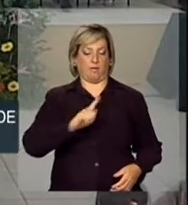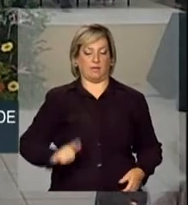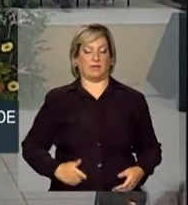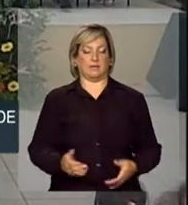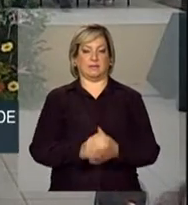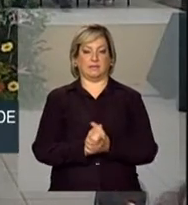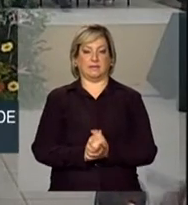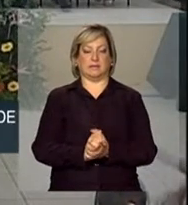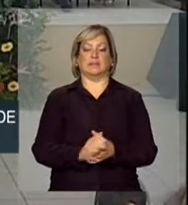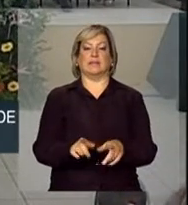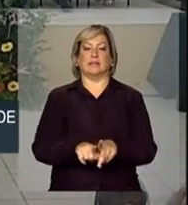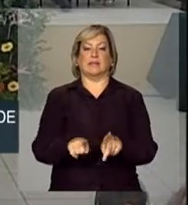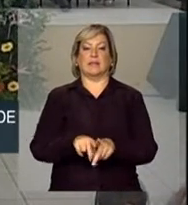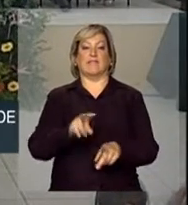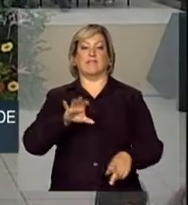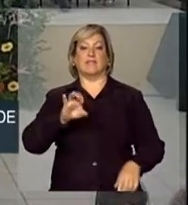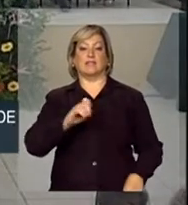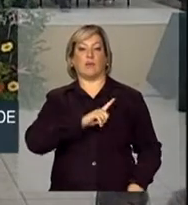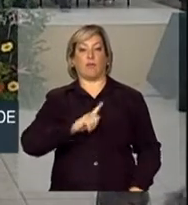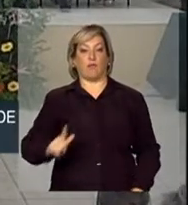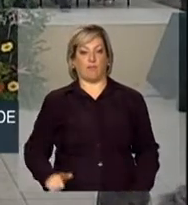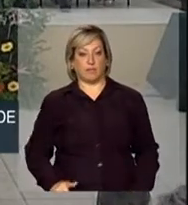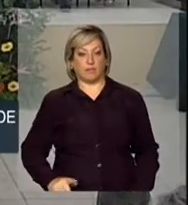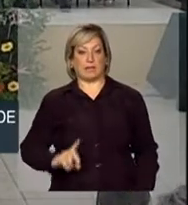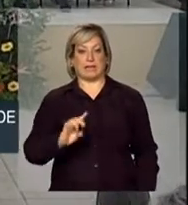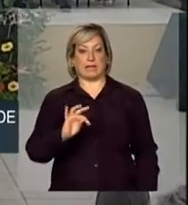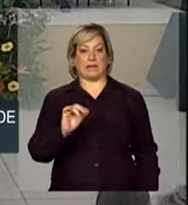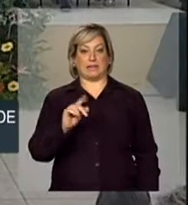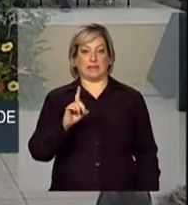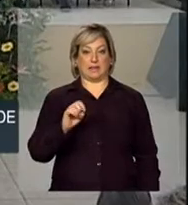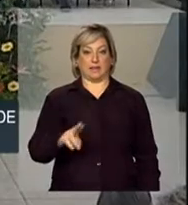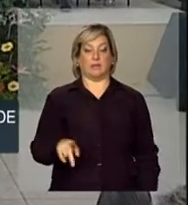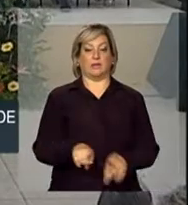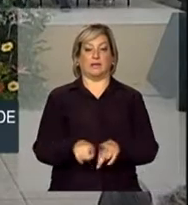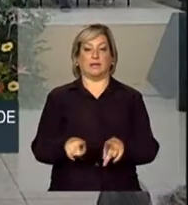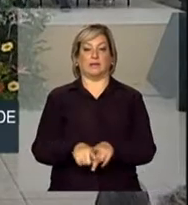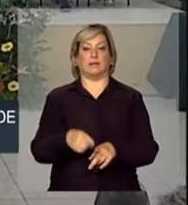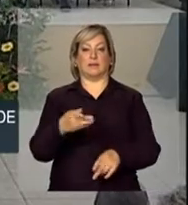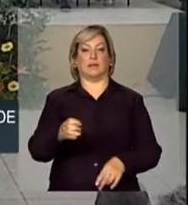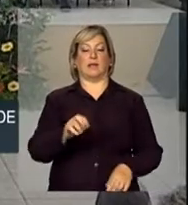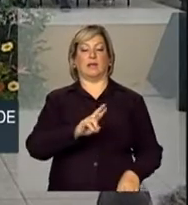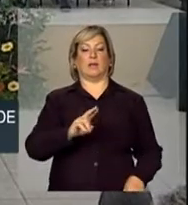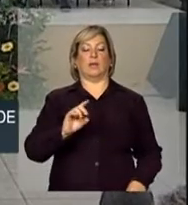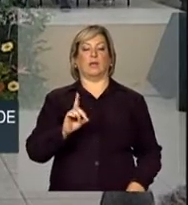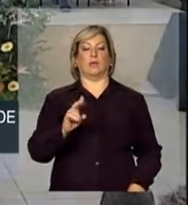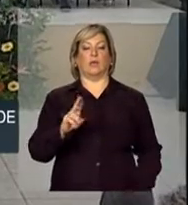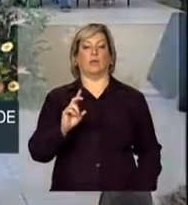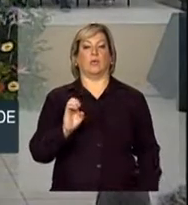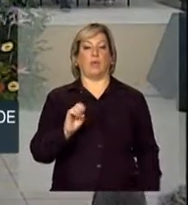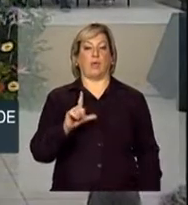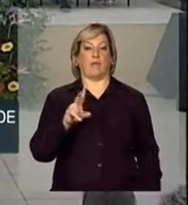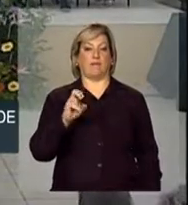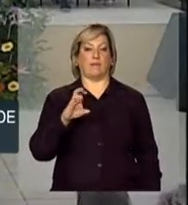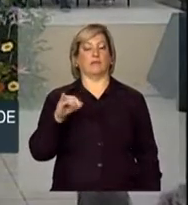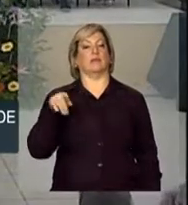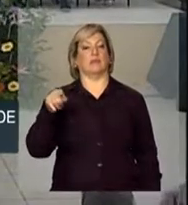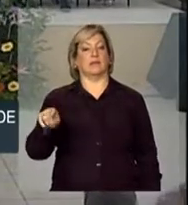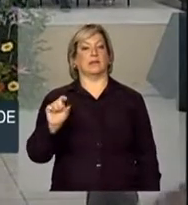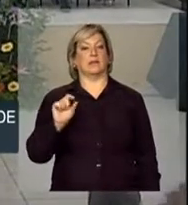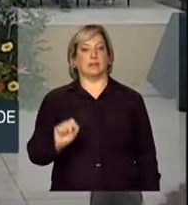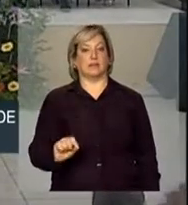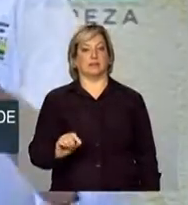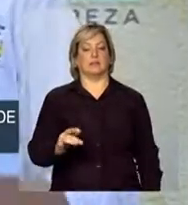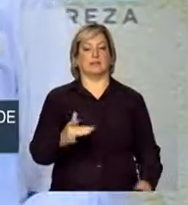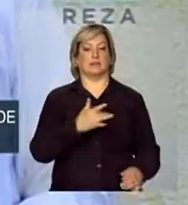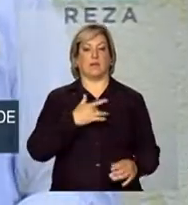Queiroz saudável vice-governador Tadeu filippelli em nome do doutor Helvécio que é o secretário de atenção à saúde do Ministério